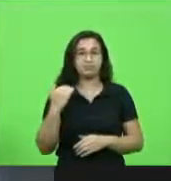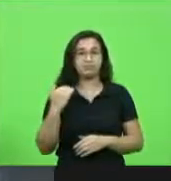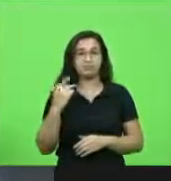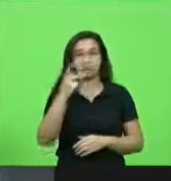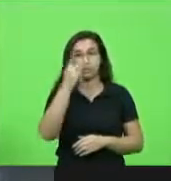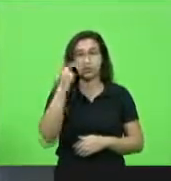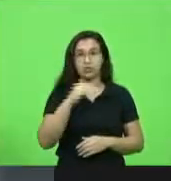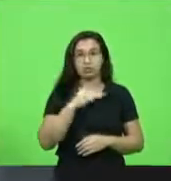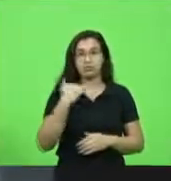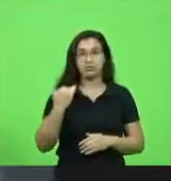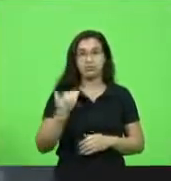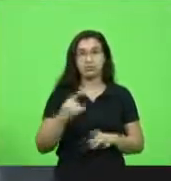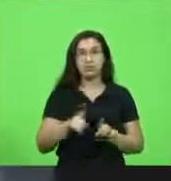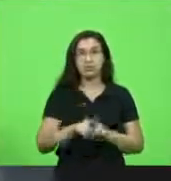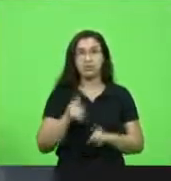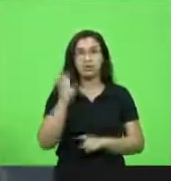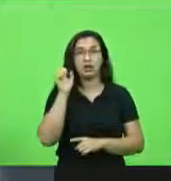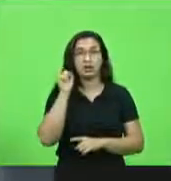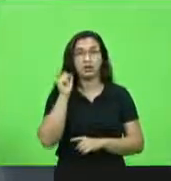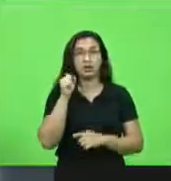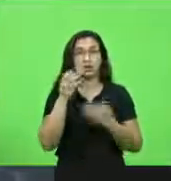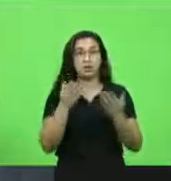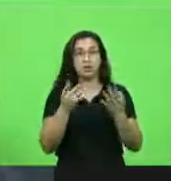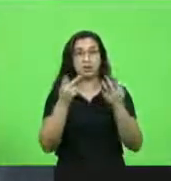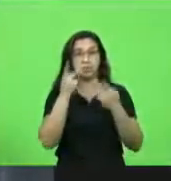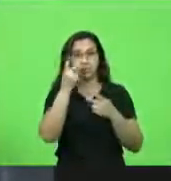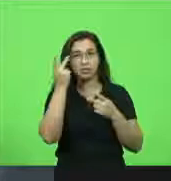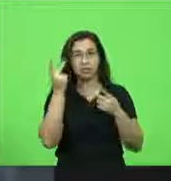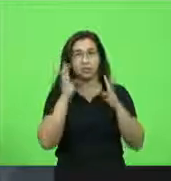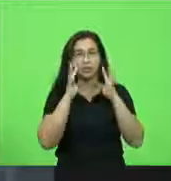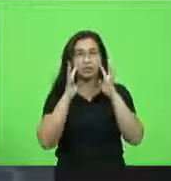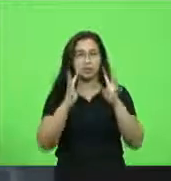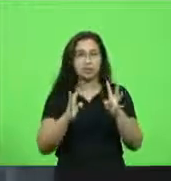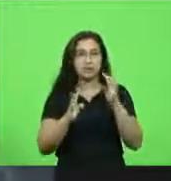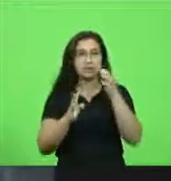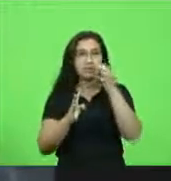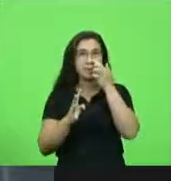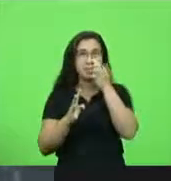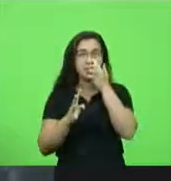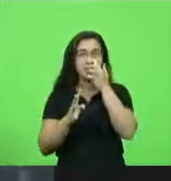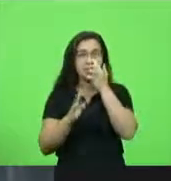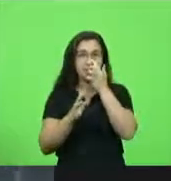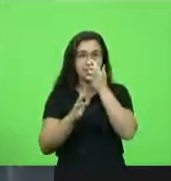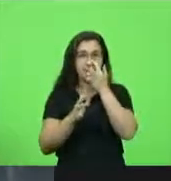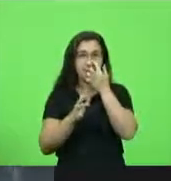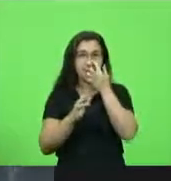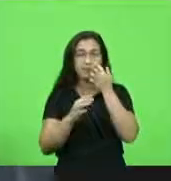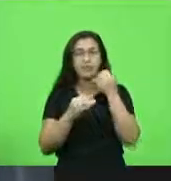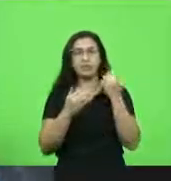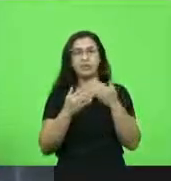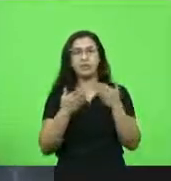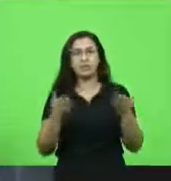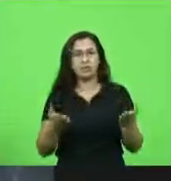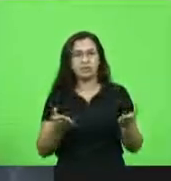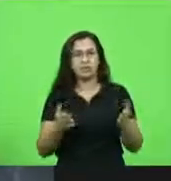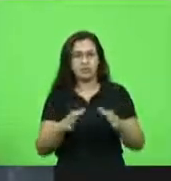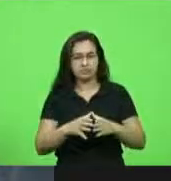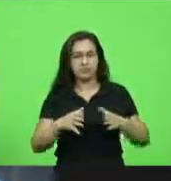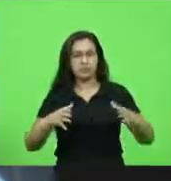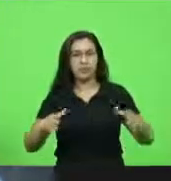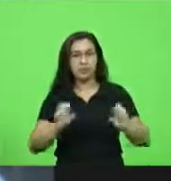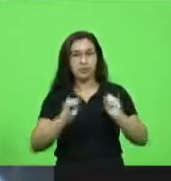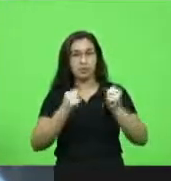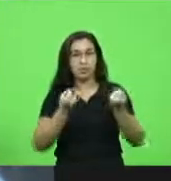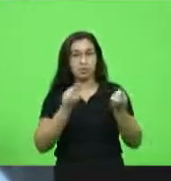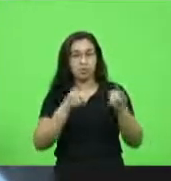conheci pessoas que ouviram a palestra do deputado. Então, que mais deputados engrosse essa fileira de bons soldados que lutam contra os maus tratos, que a